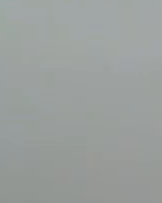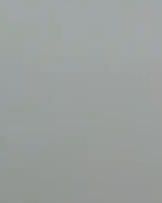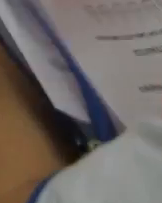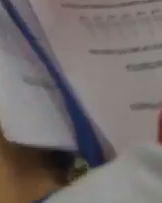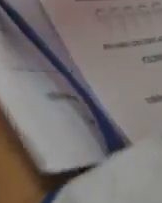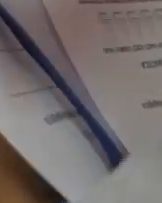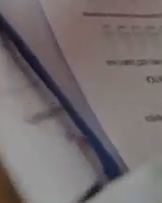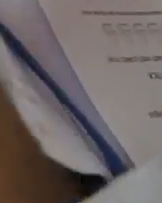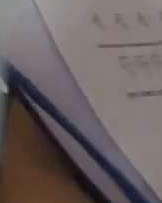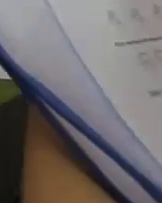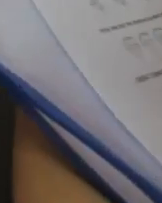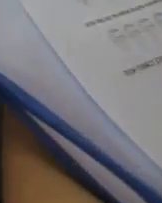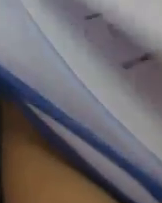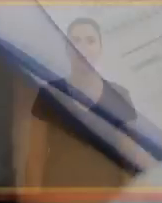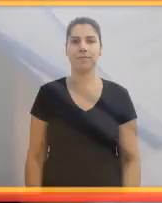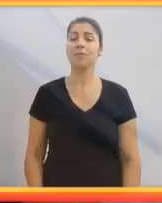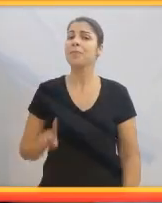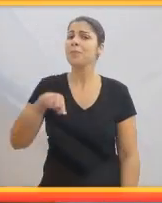coisa aqui.